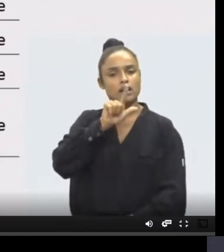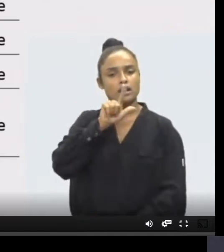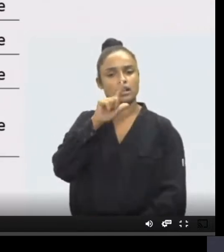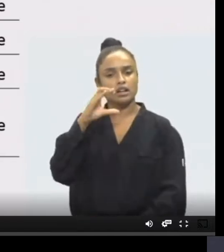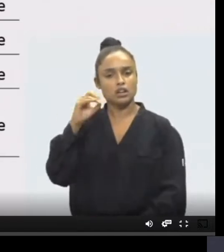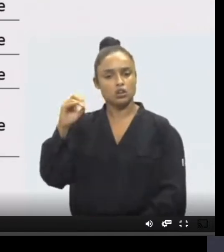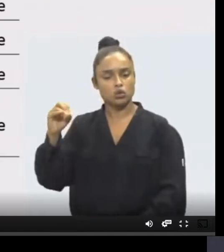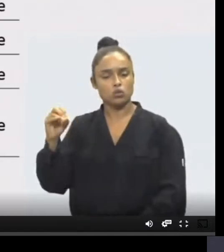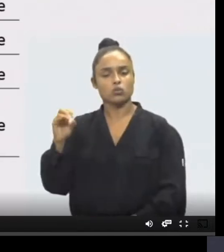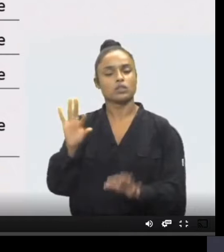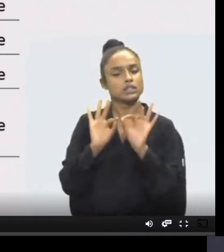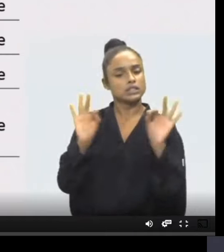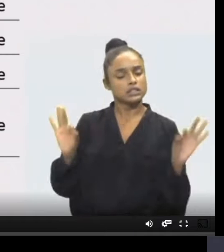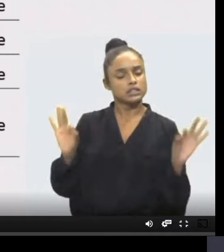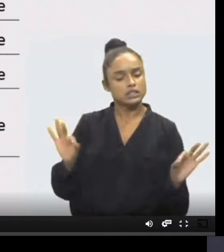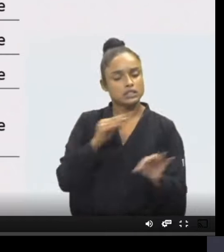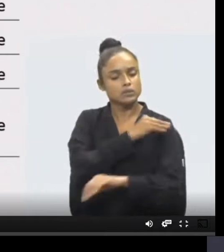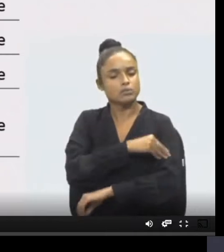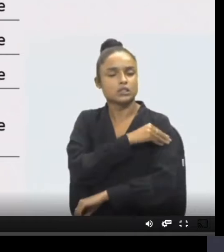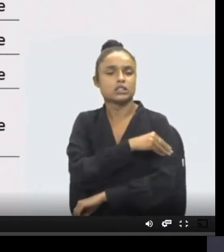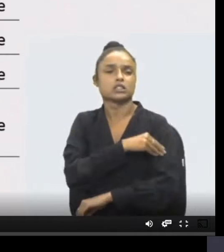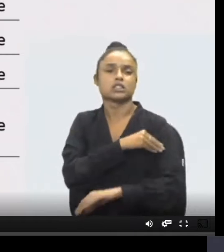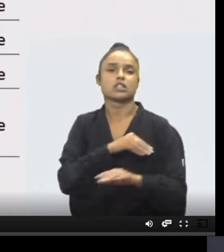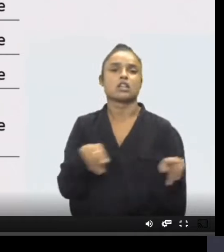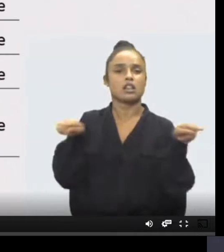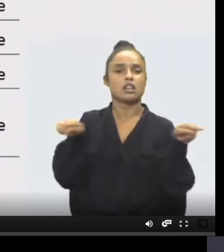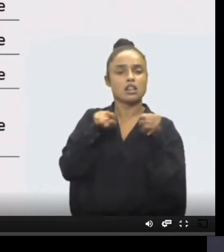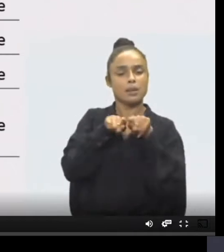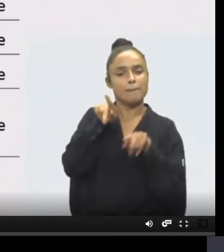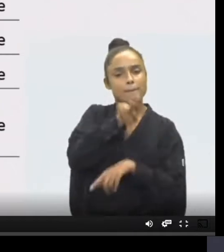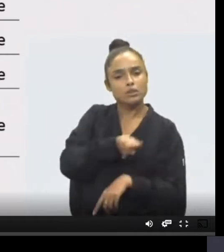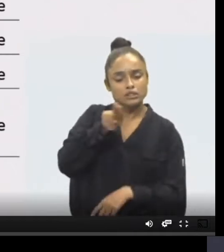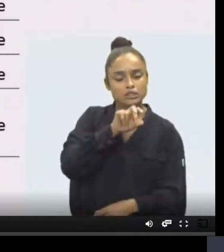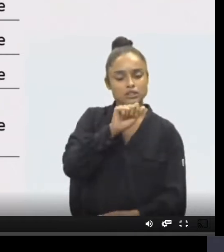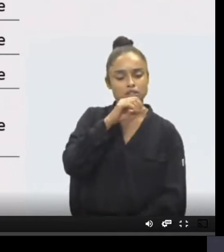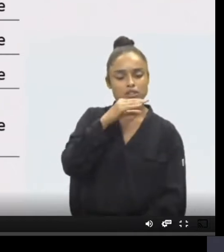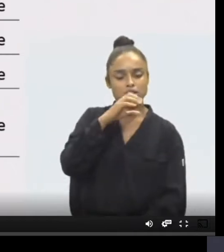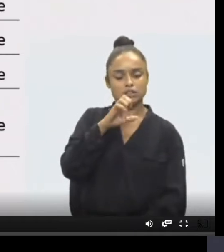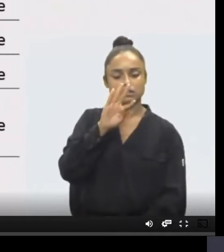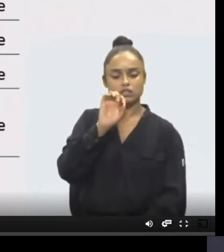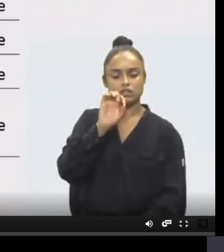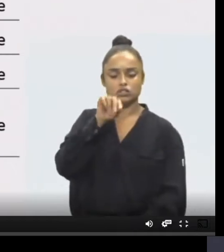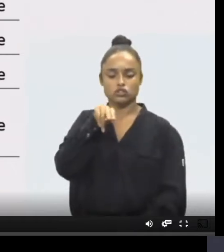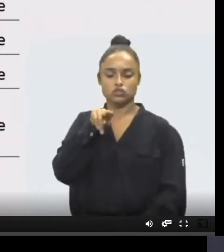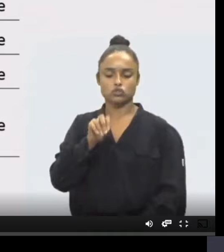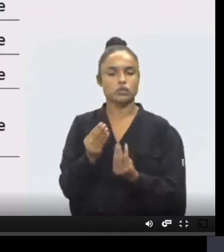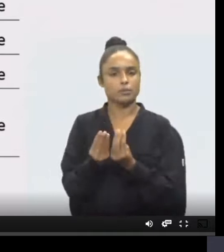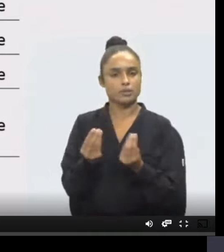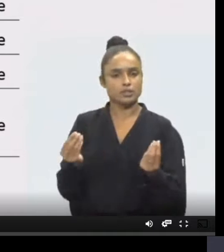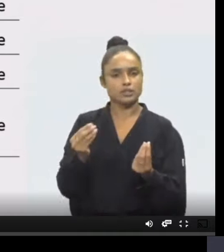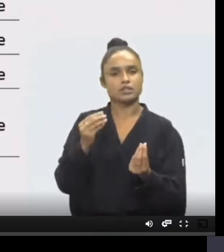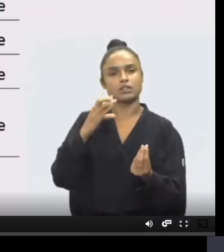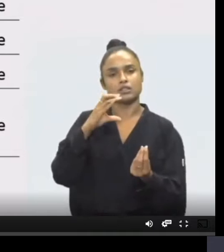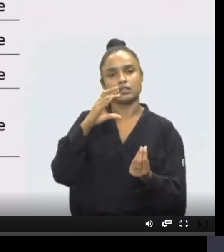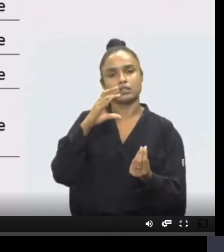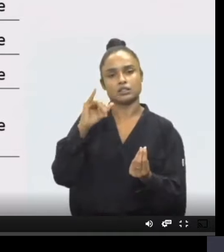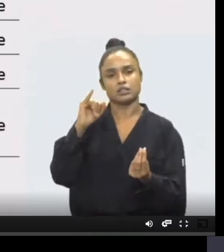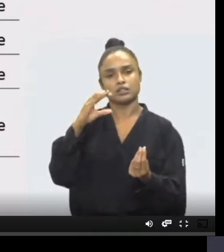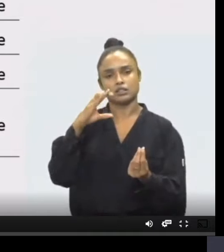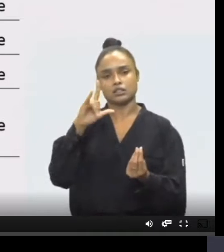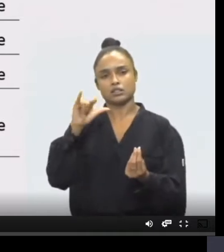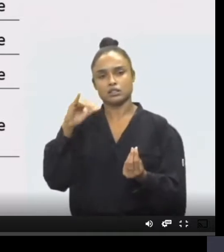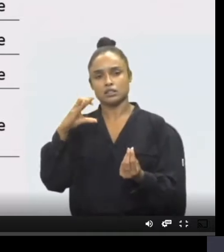cíclica, e vamos trabalhar com uma cetona cíclica também de cadeia normal e